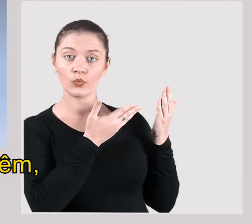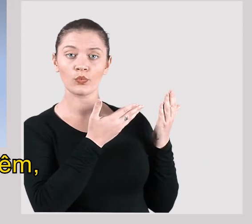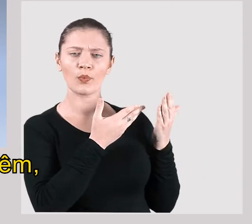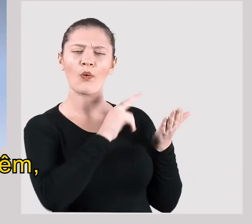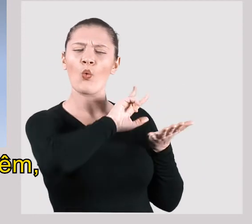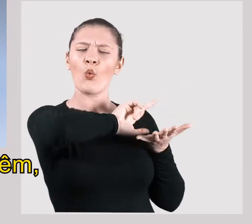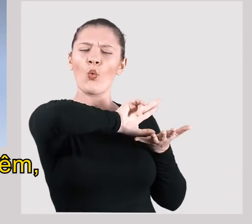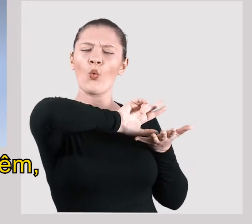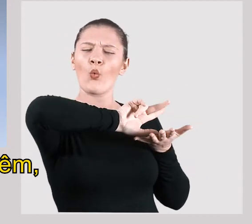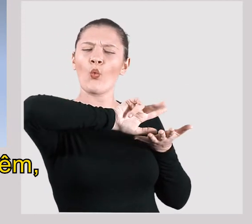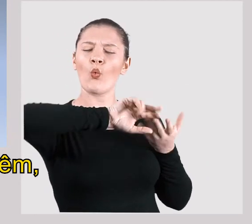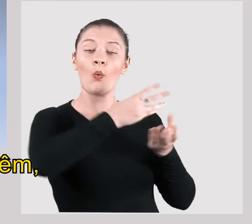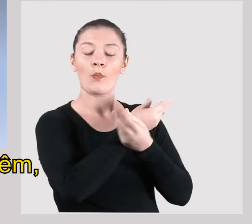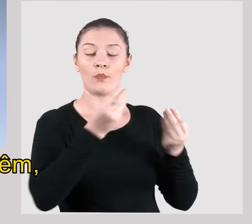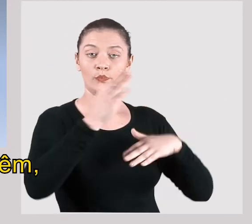vários profissionais,